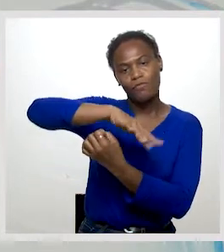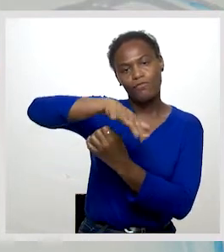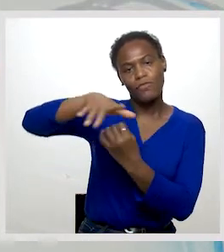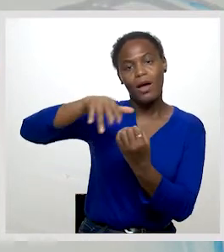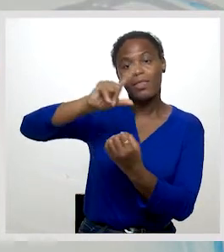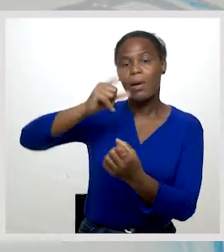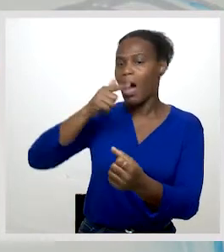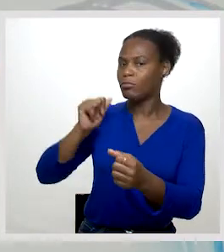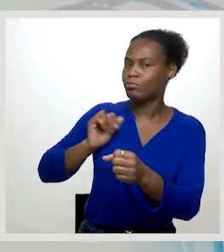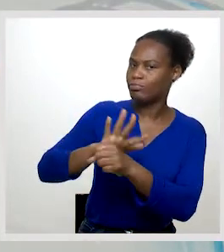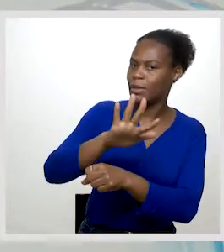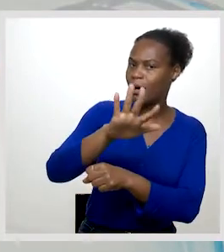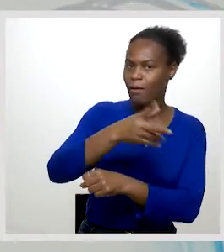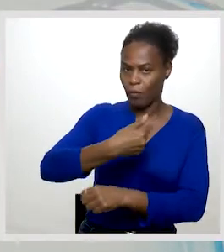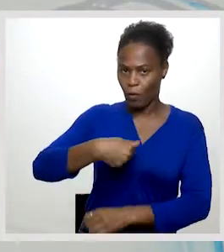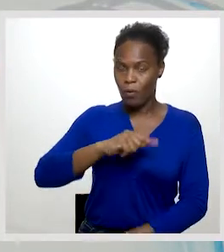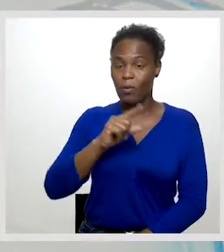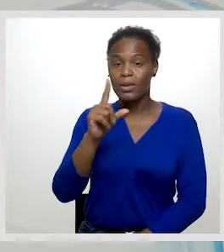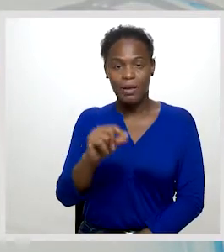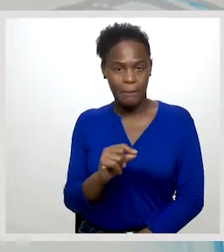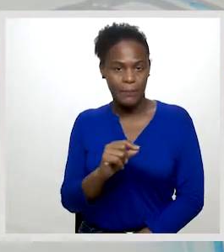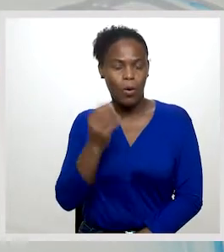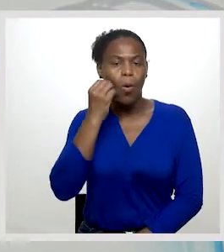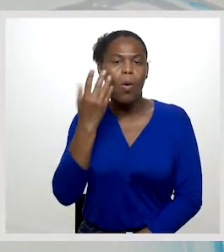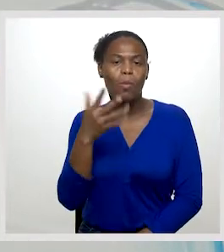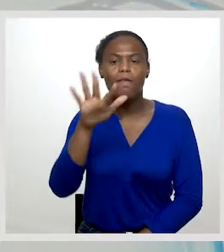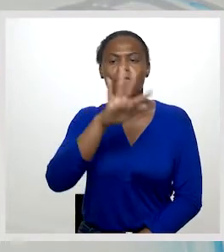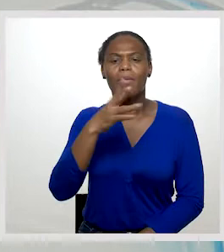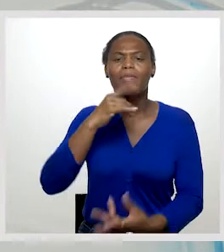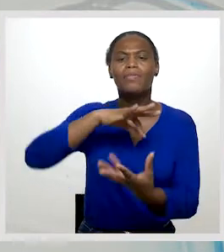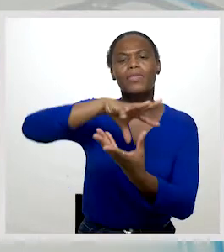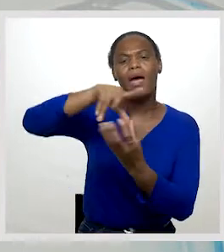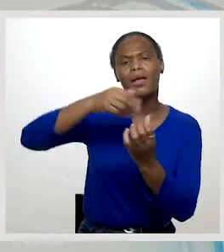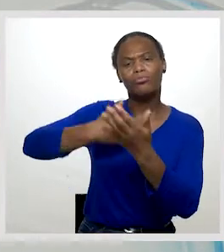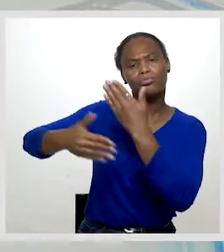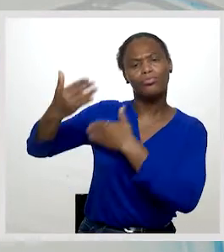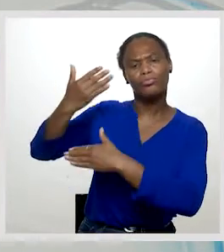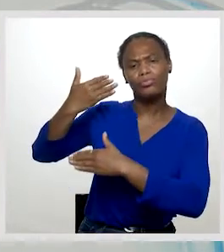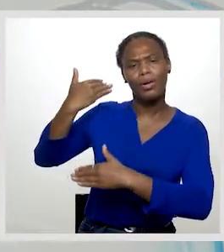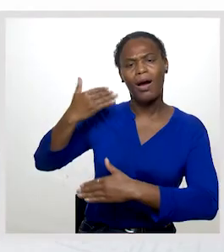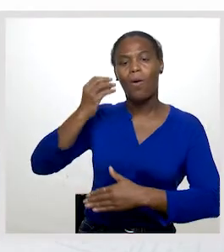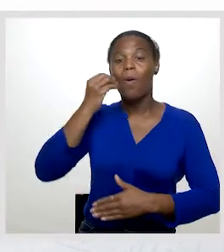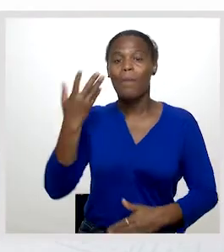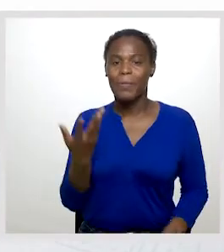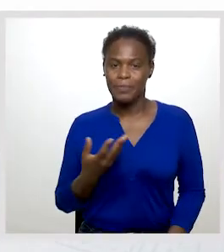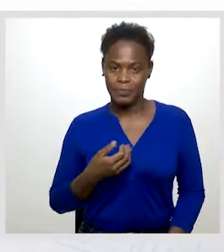atmosfera como dos nossos oceanos e também como se formou a Terra primitiva.